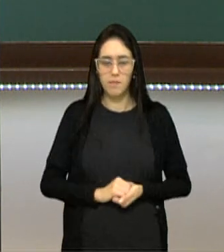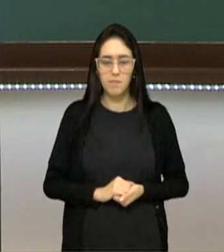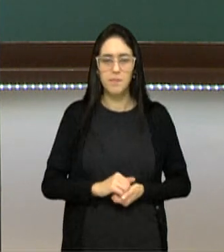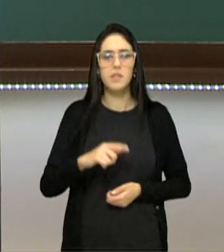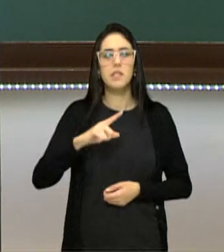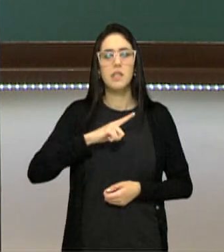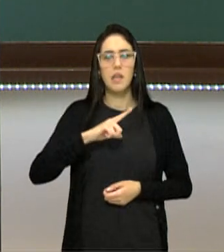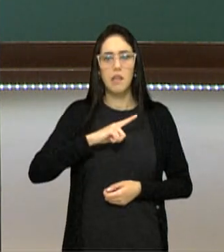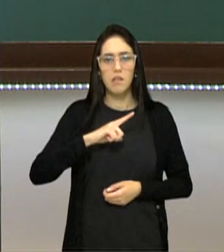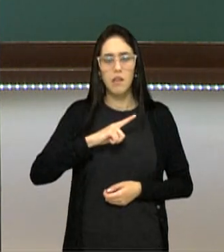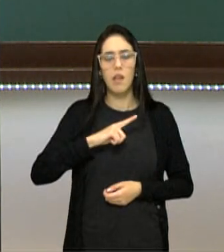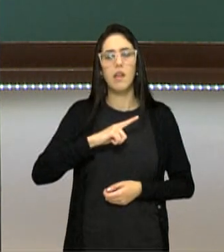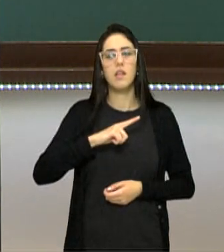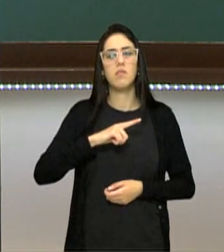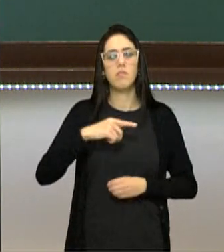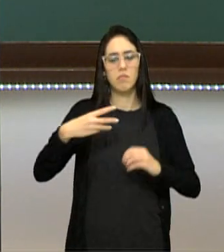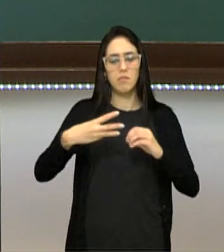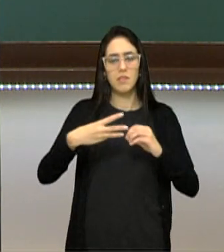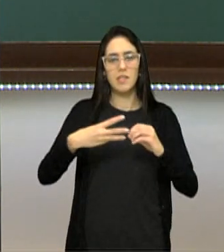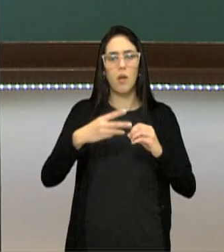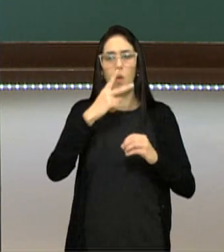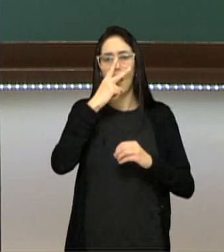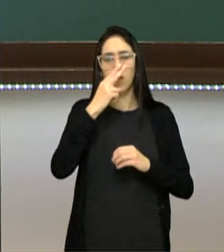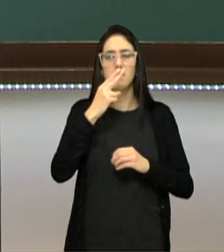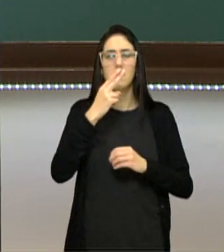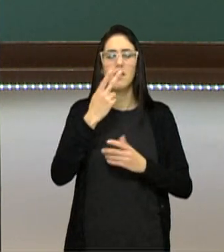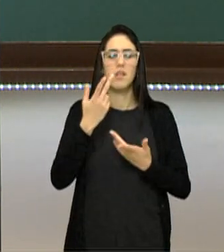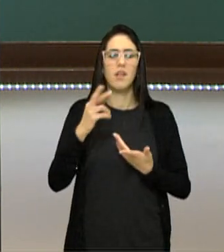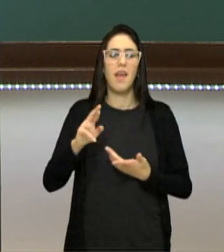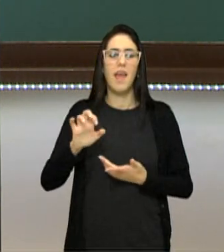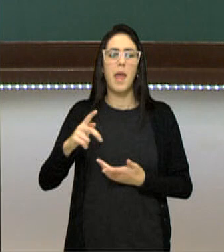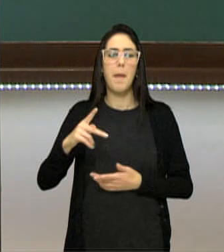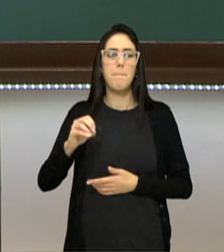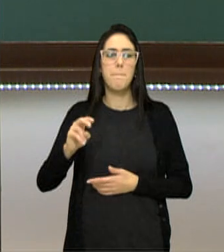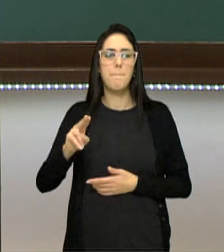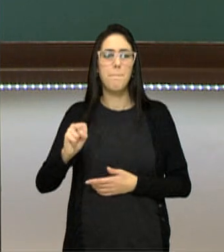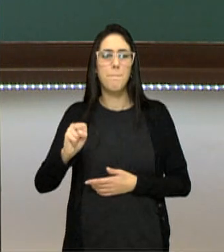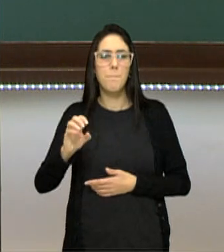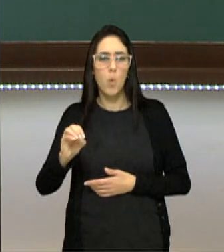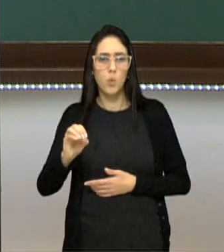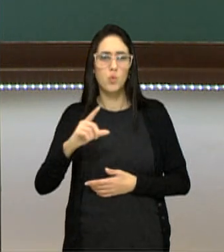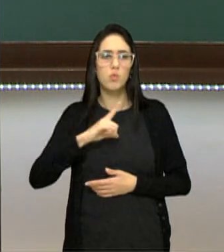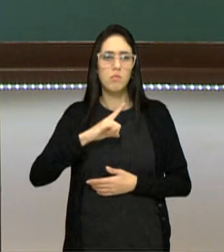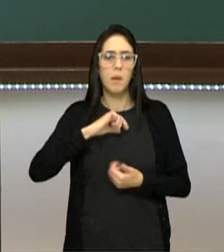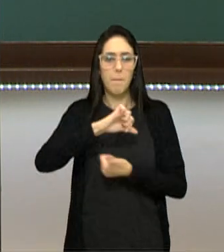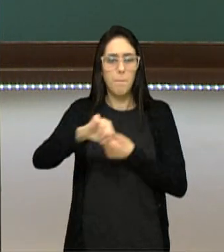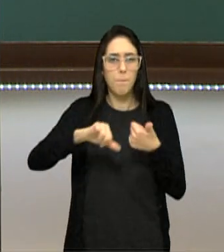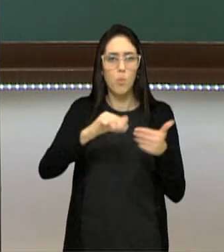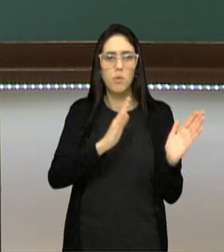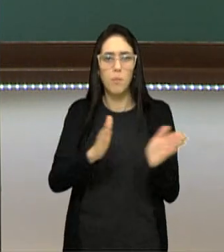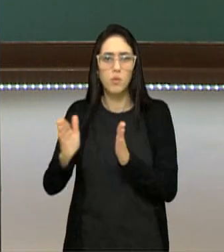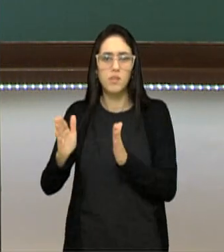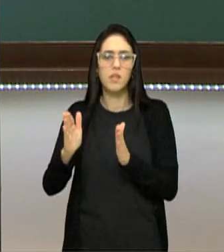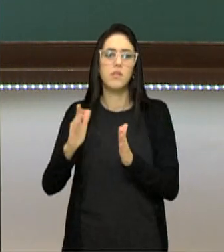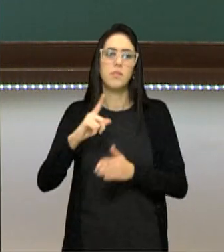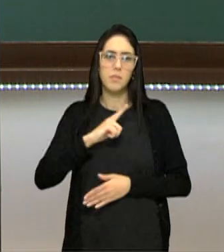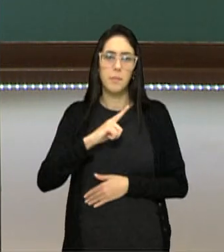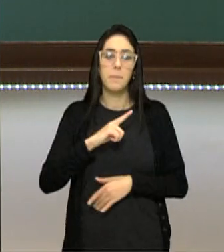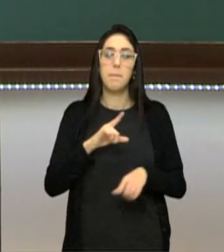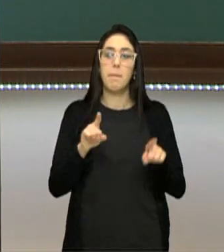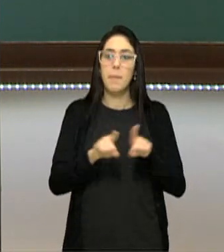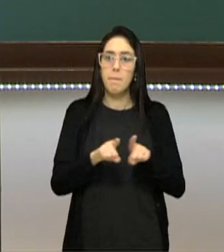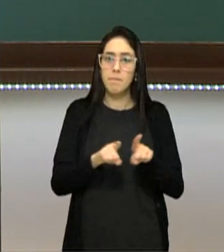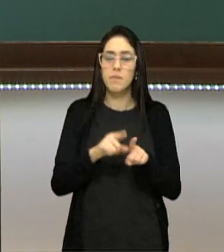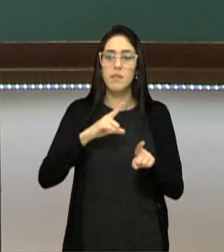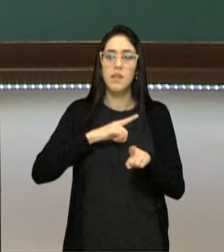a fase de repouso da célula, entre uma mitose ou uma meiose e outra, dentro de uma divisão celular e outra, nós temos lá